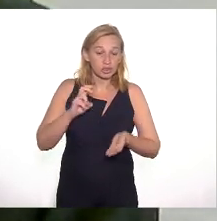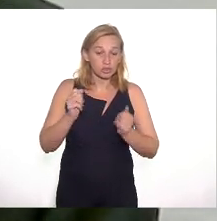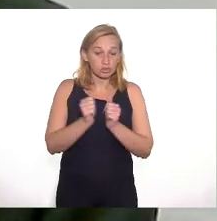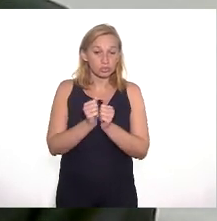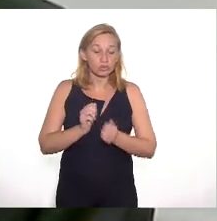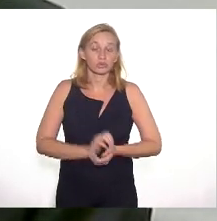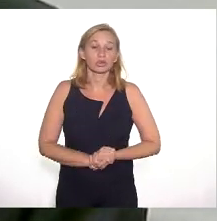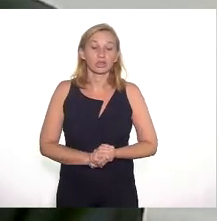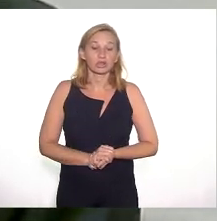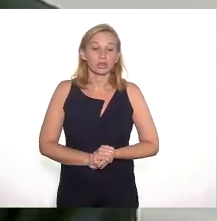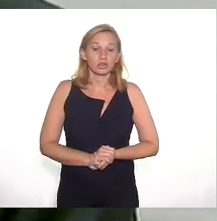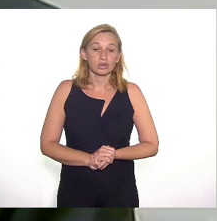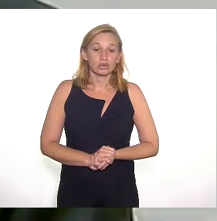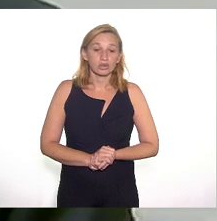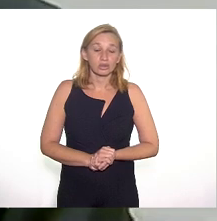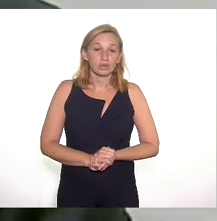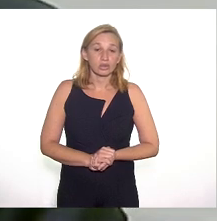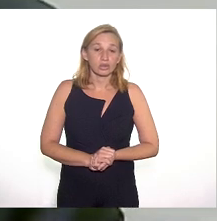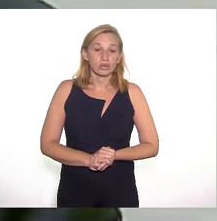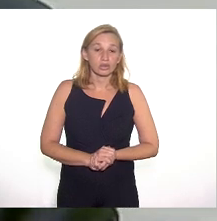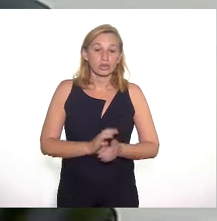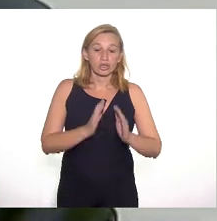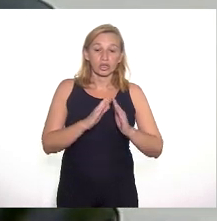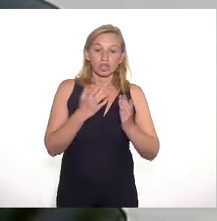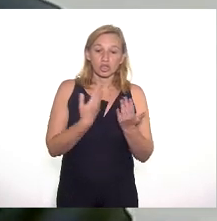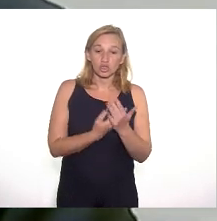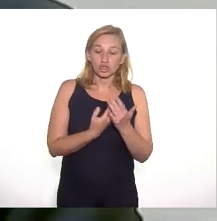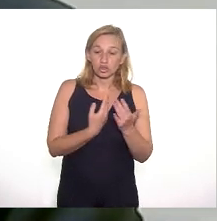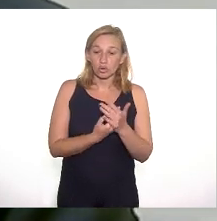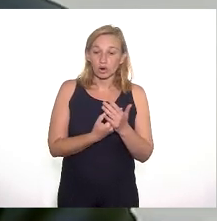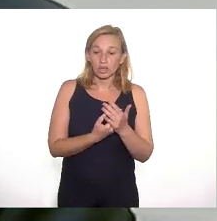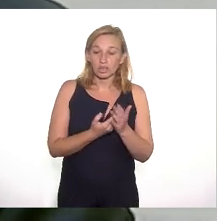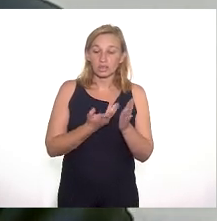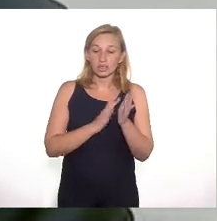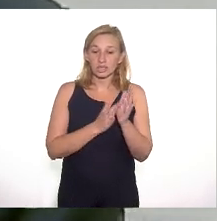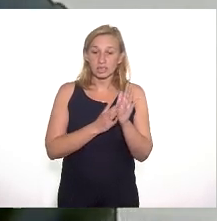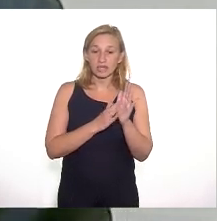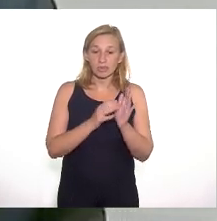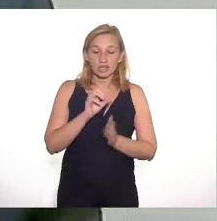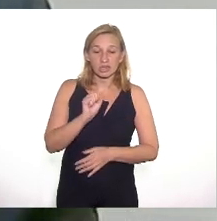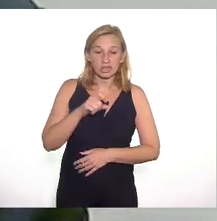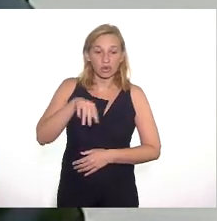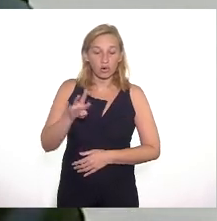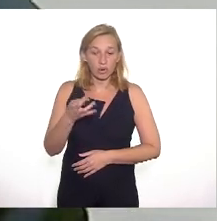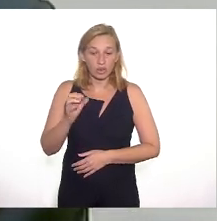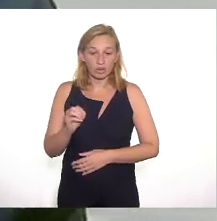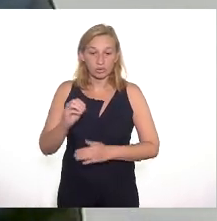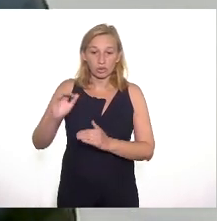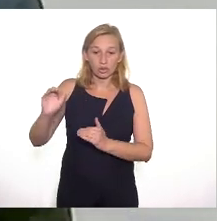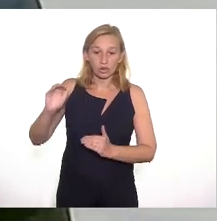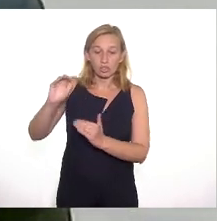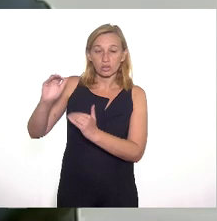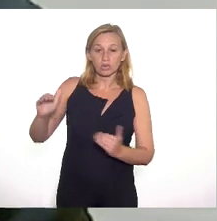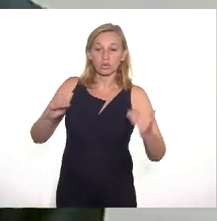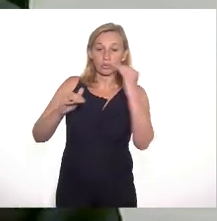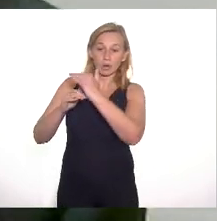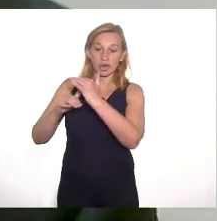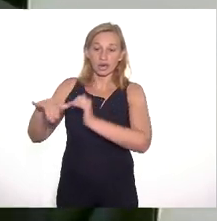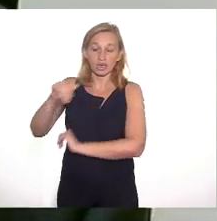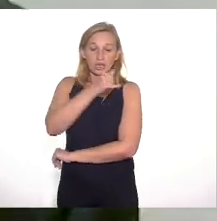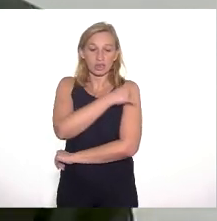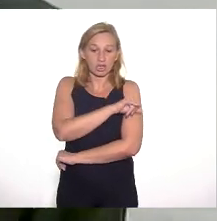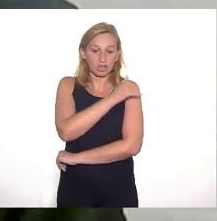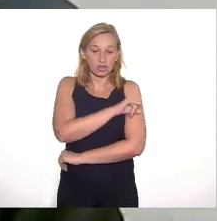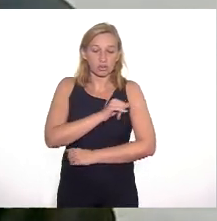na quadra da Escola de Samba Salgueiro para o lançamento do Supera RJ, programa muito esperado